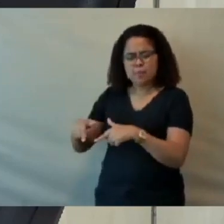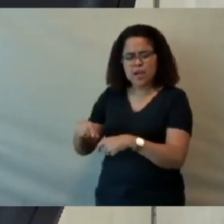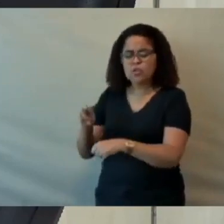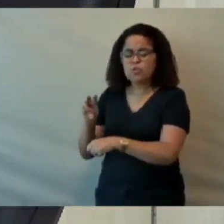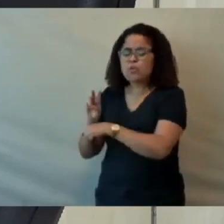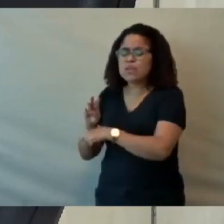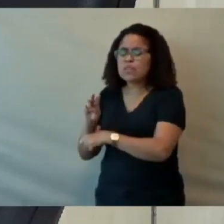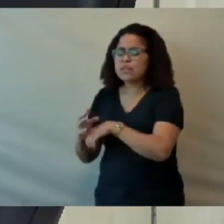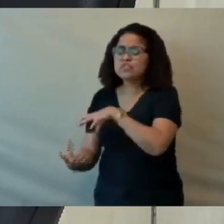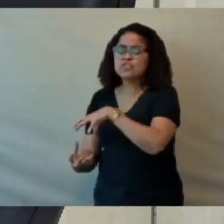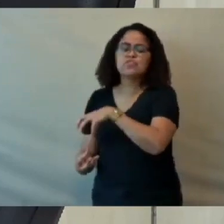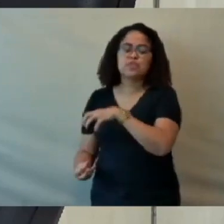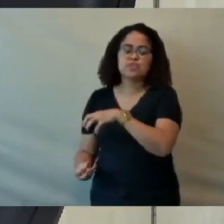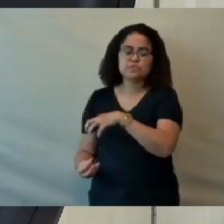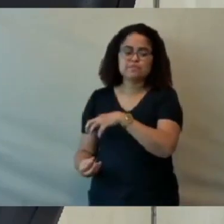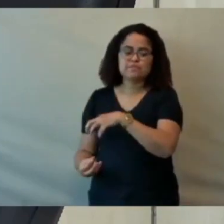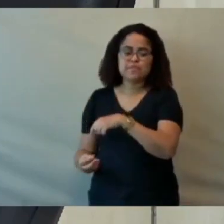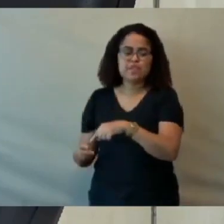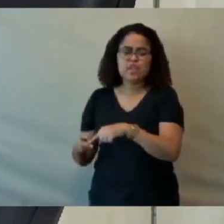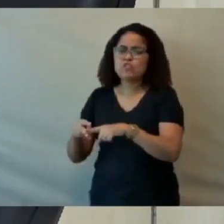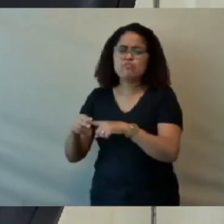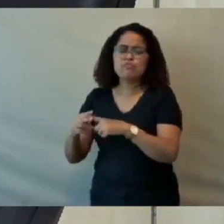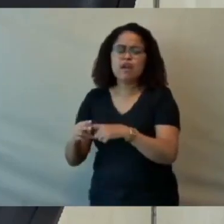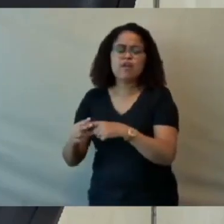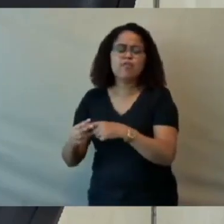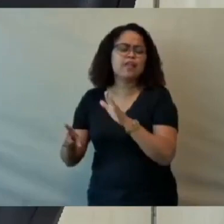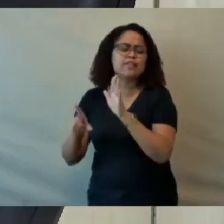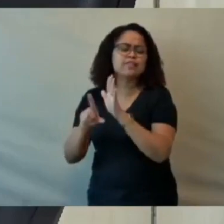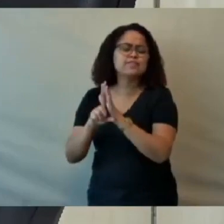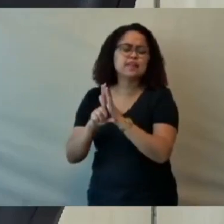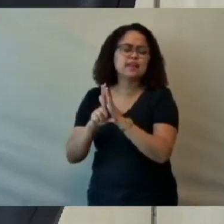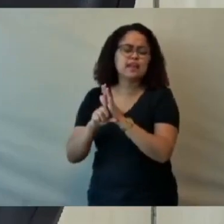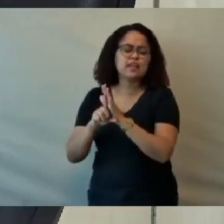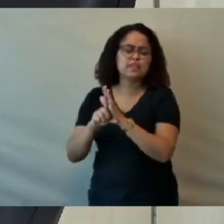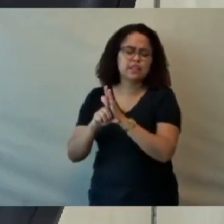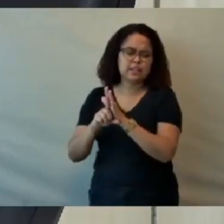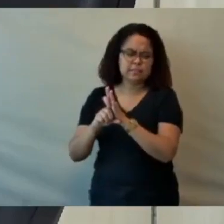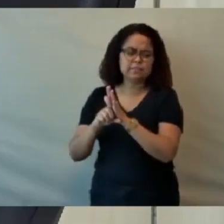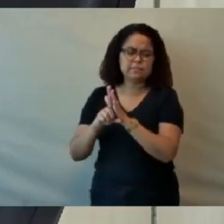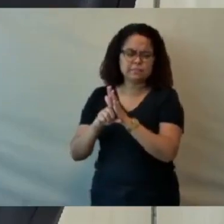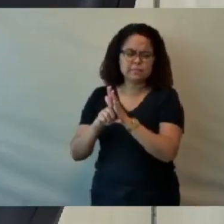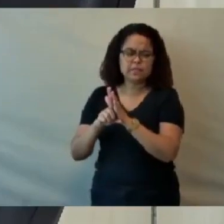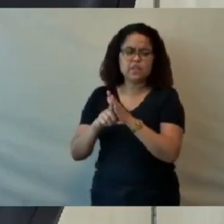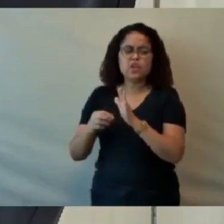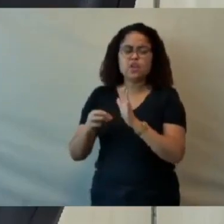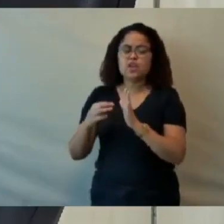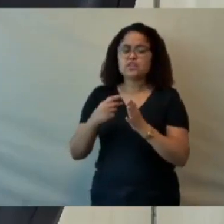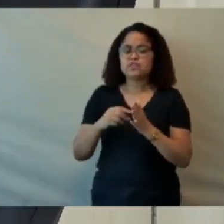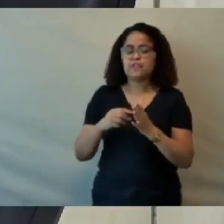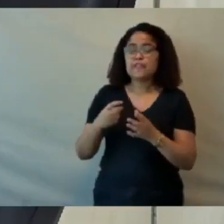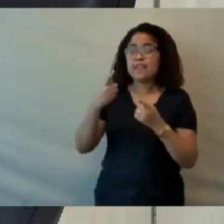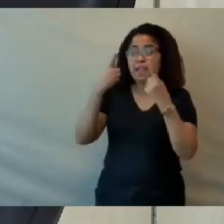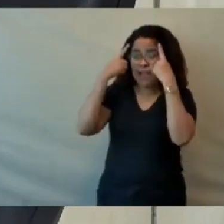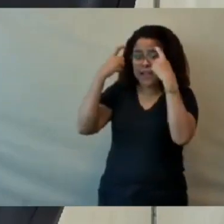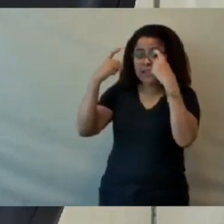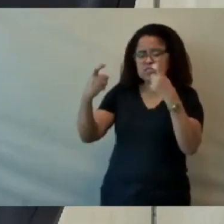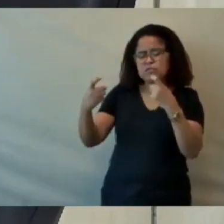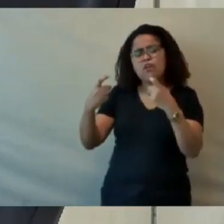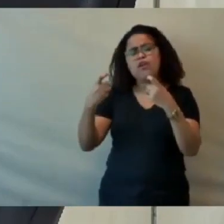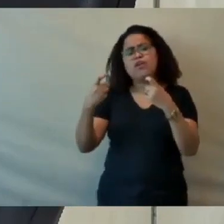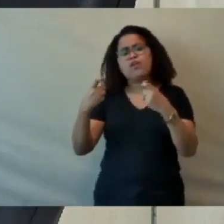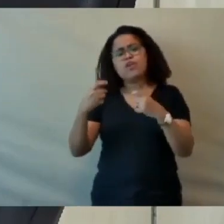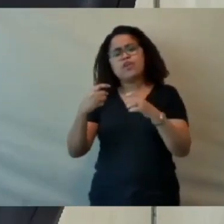do trabalho deles. Nós recebemos, eu anotei aqui, algumas questões como agressões físicas, relatos de abusos